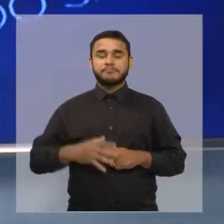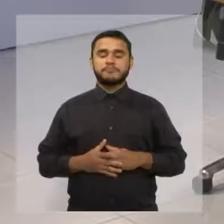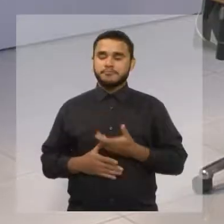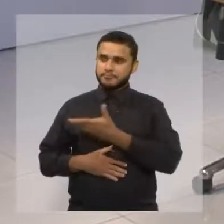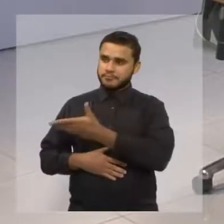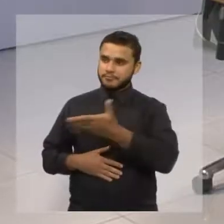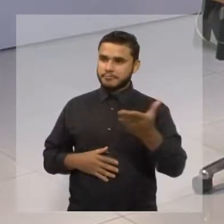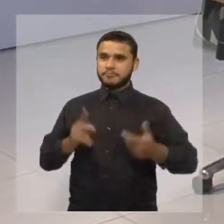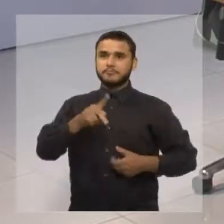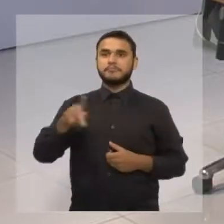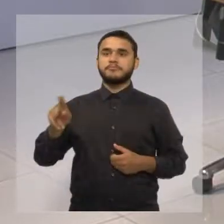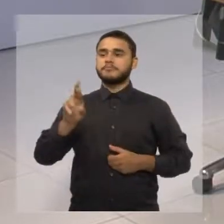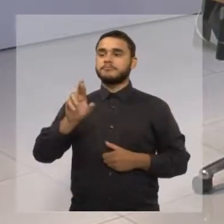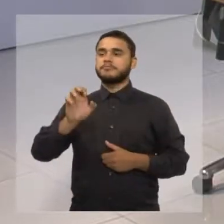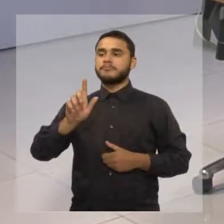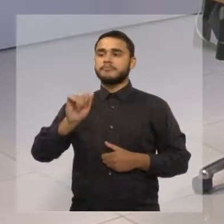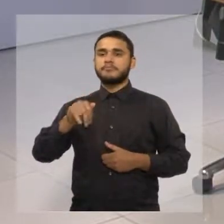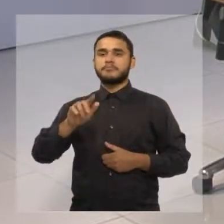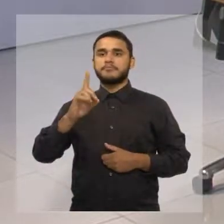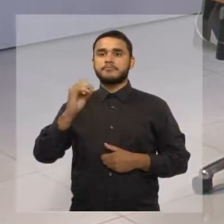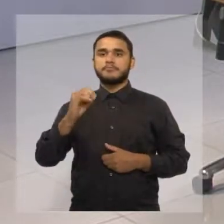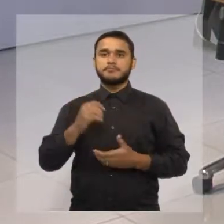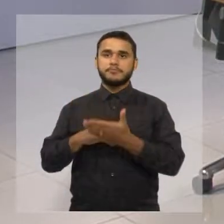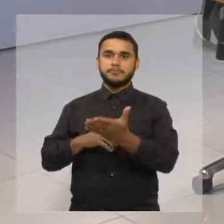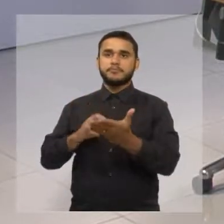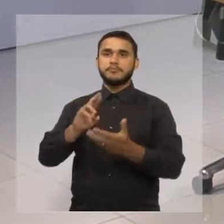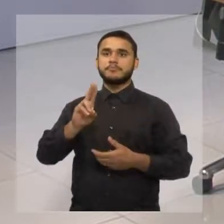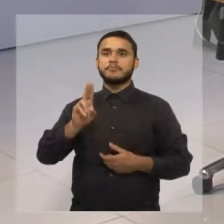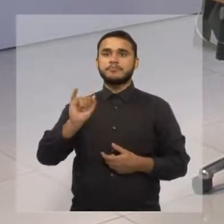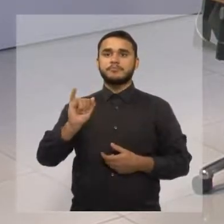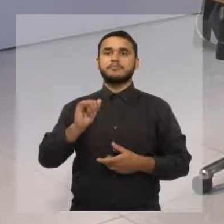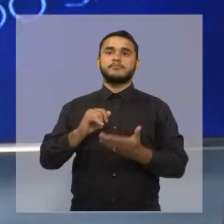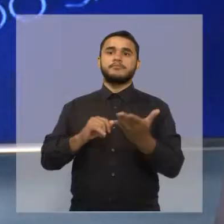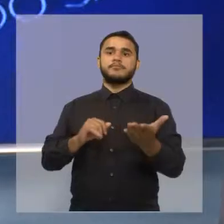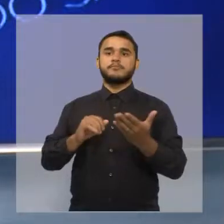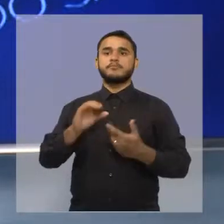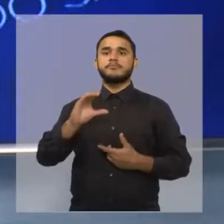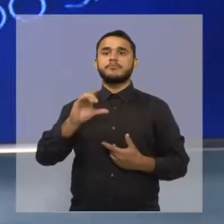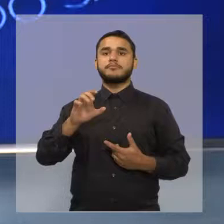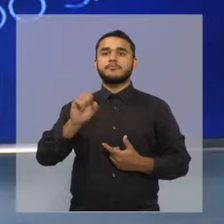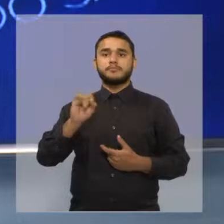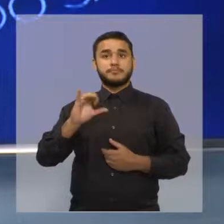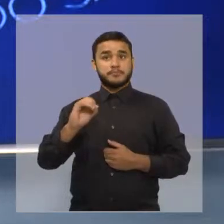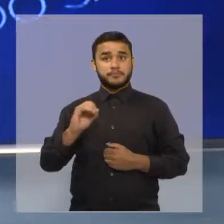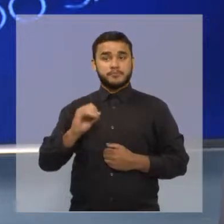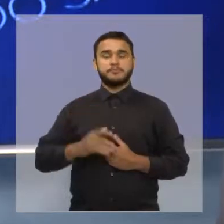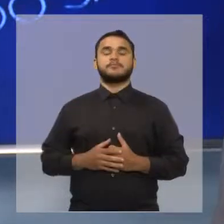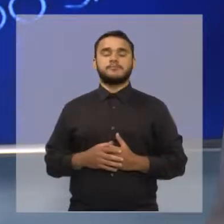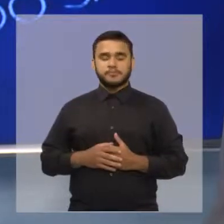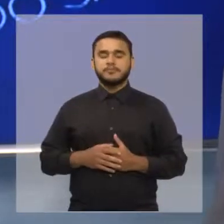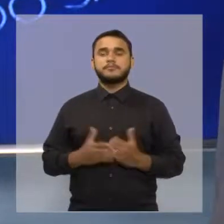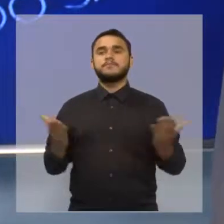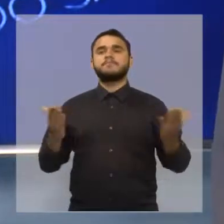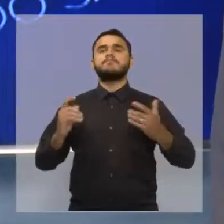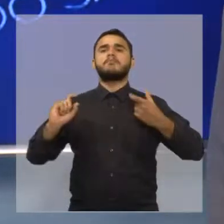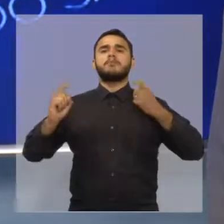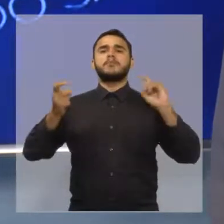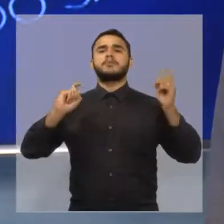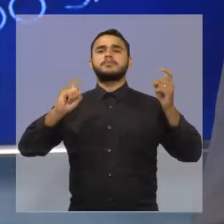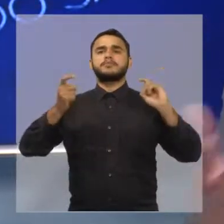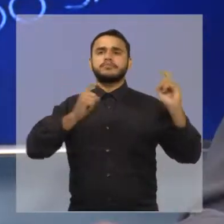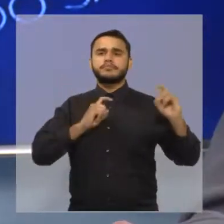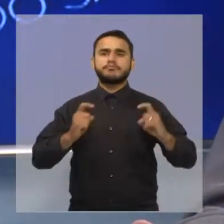dos professores Reginaldo Vasconcelos, Rui Martinho Rodrigues e Clésio Arruda. Estamos discutindo, obviamente, a pauta